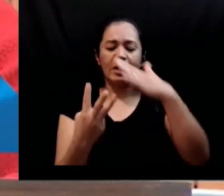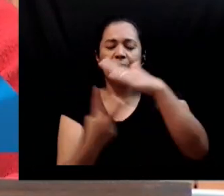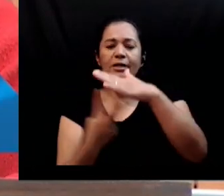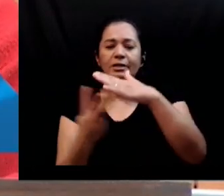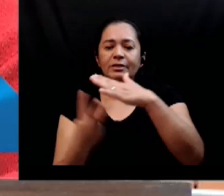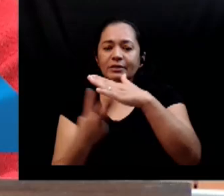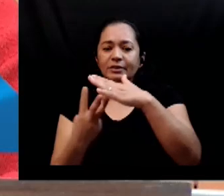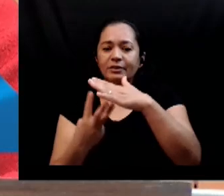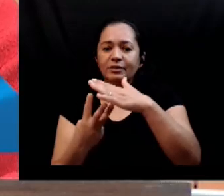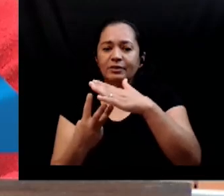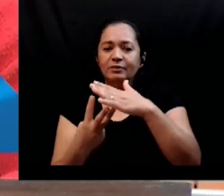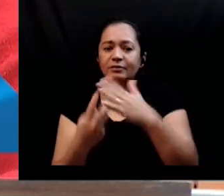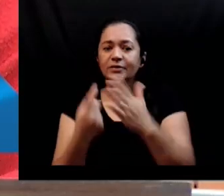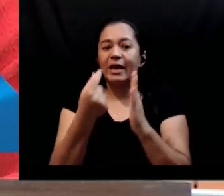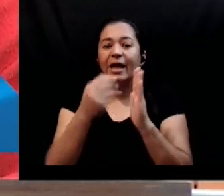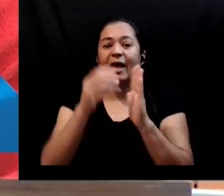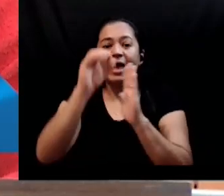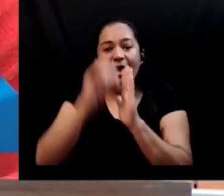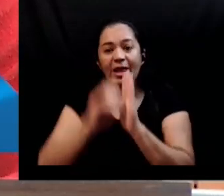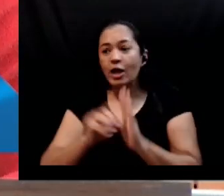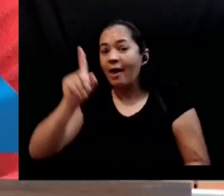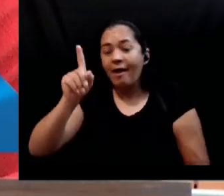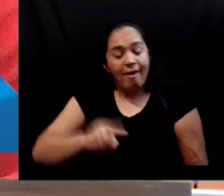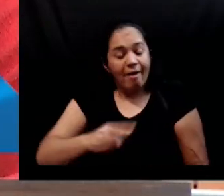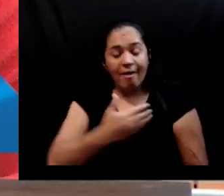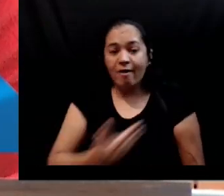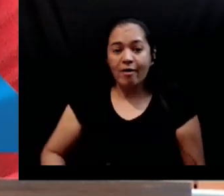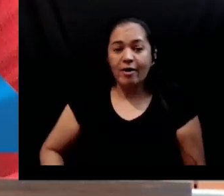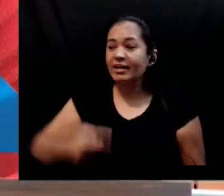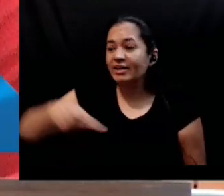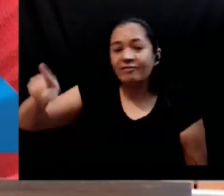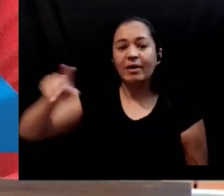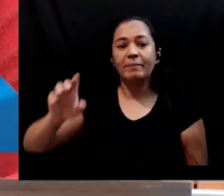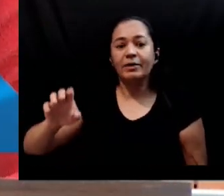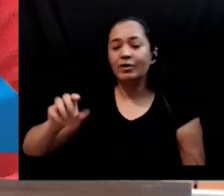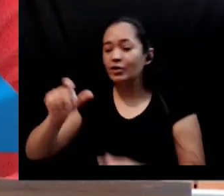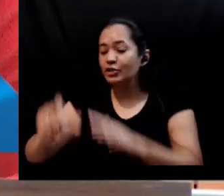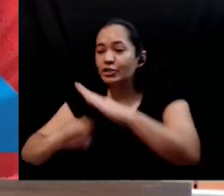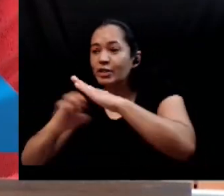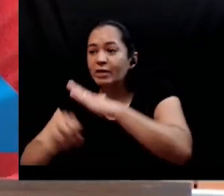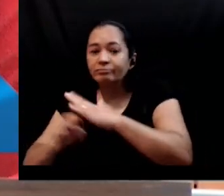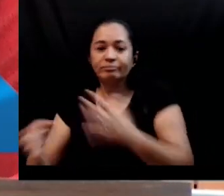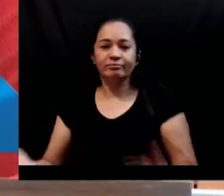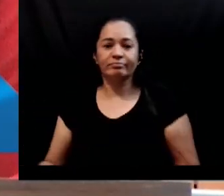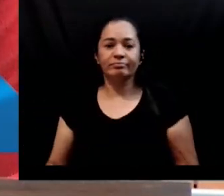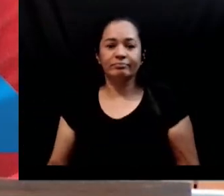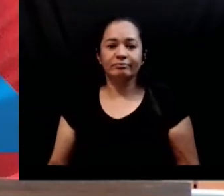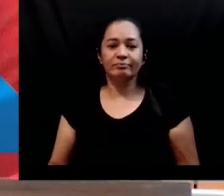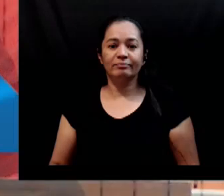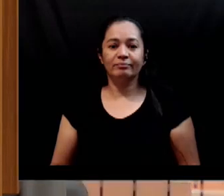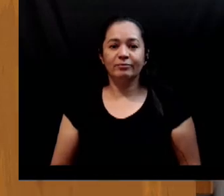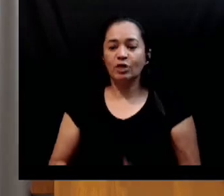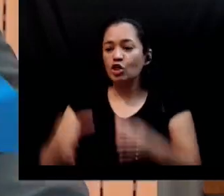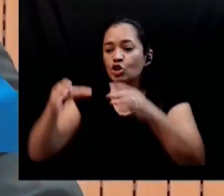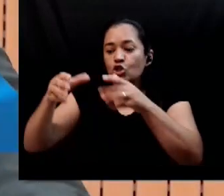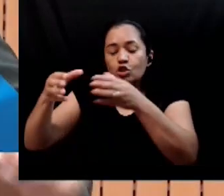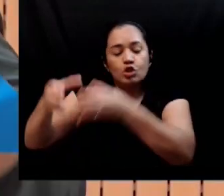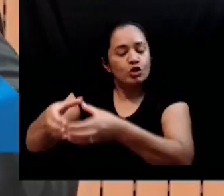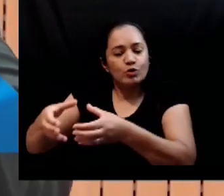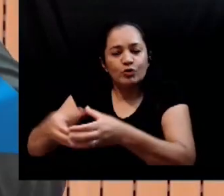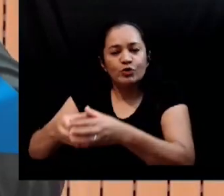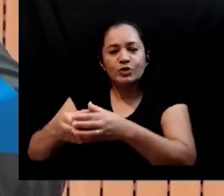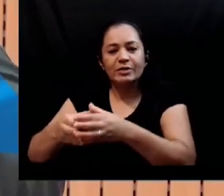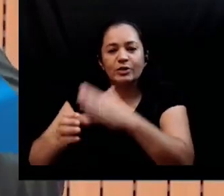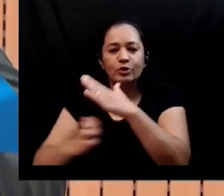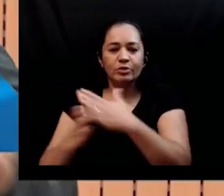recurso público que vai para a mão do empresariado, vai para a mão de um setor de empresários. Eu faço